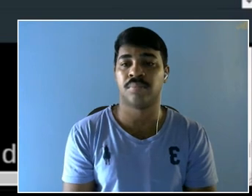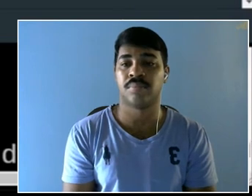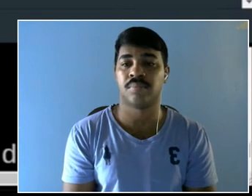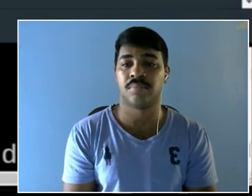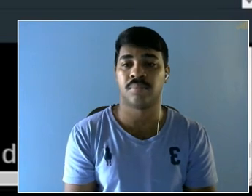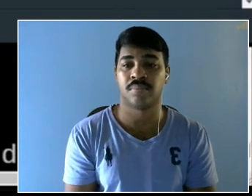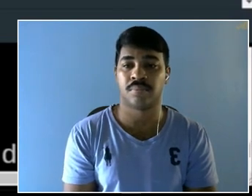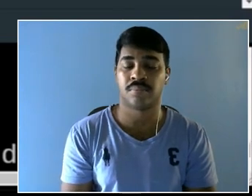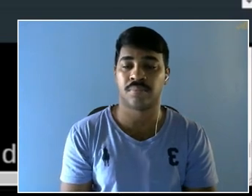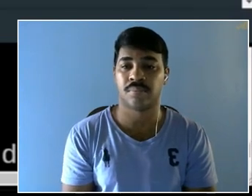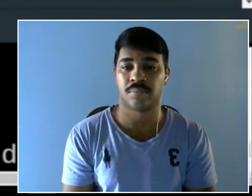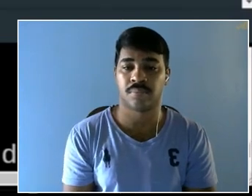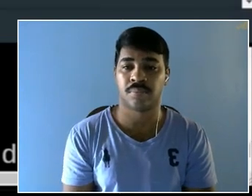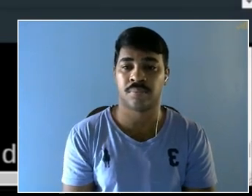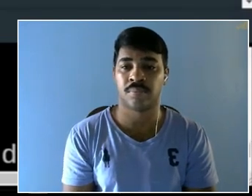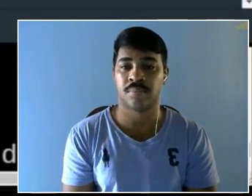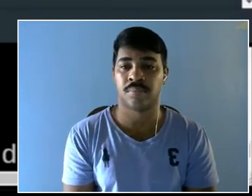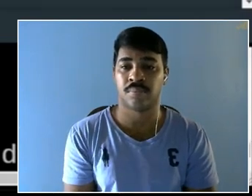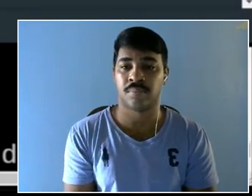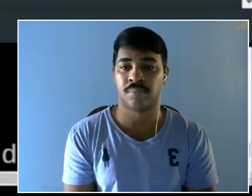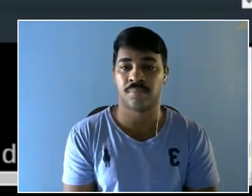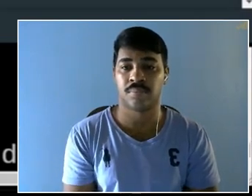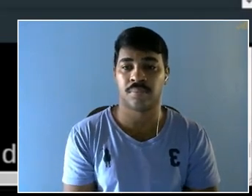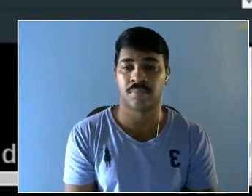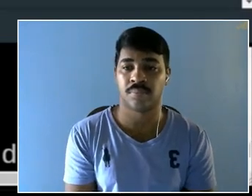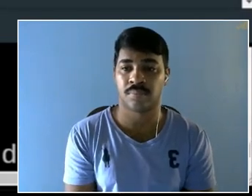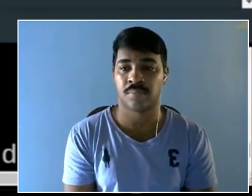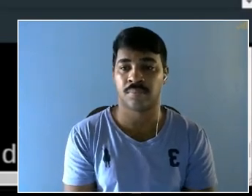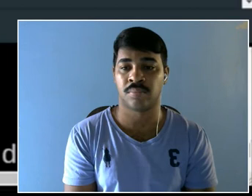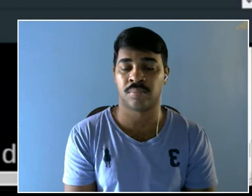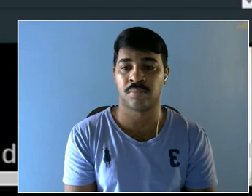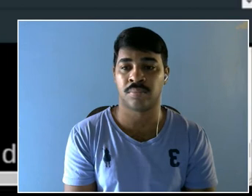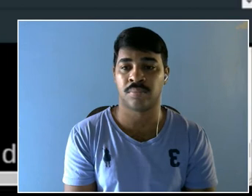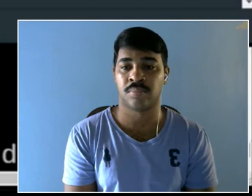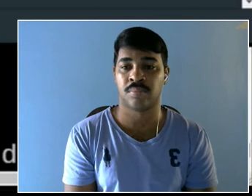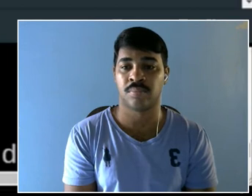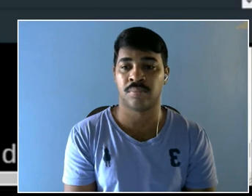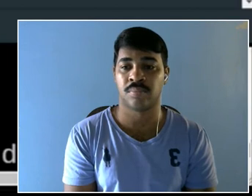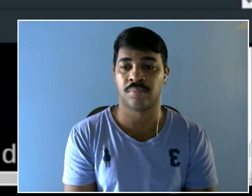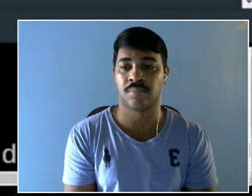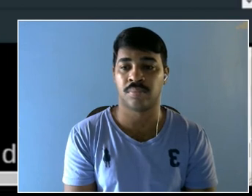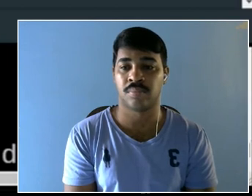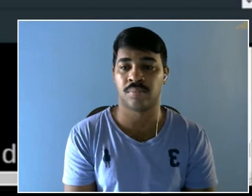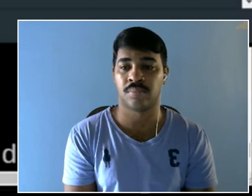enquanto teste for igual a 0, escreva oi.